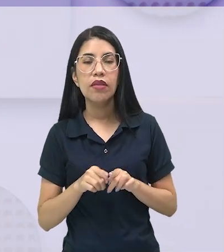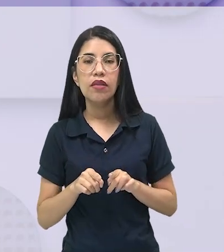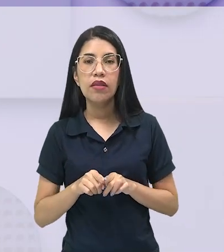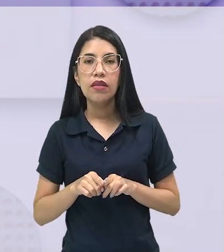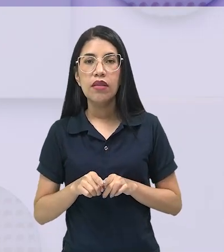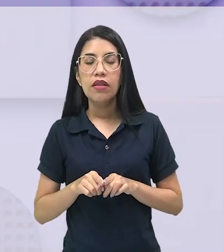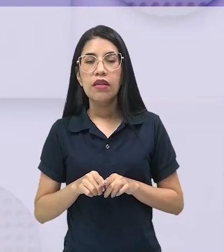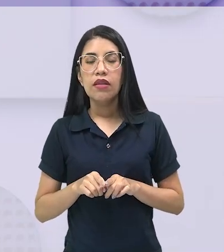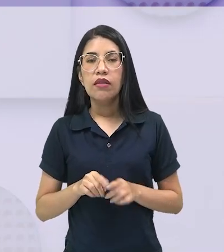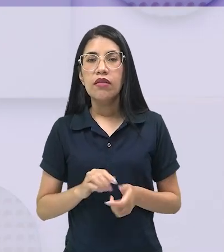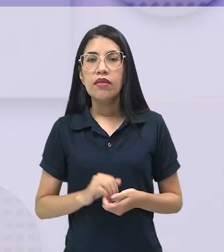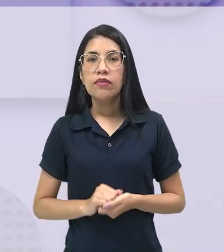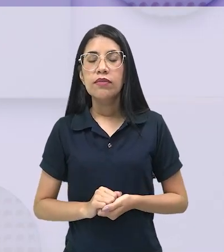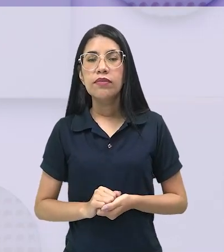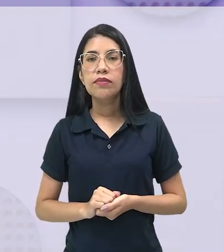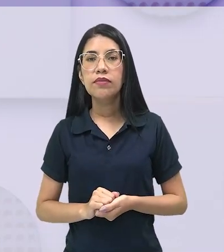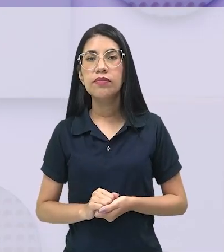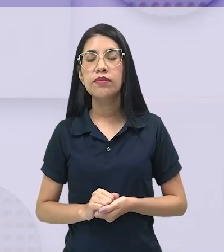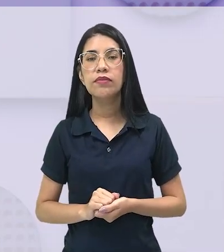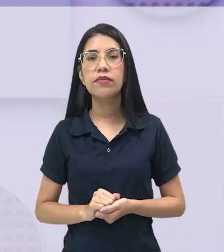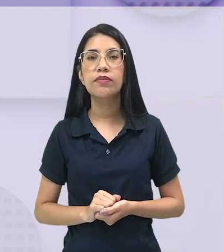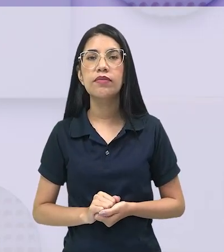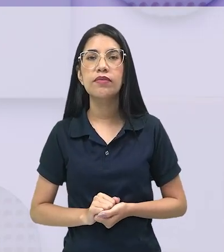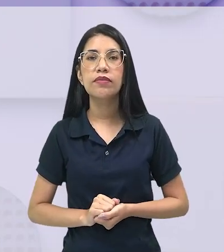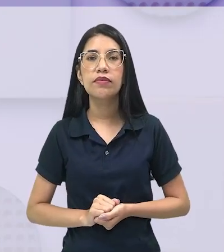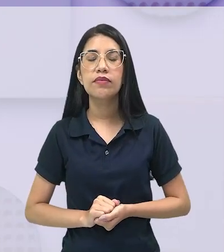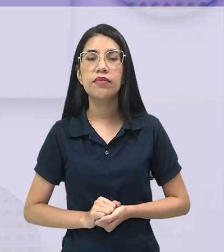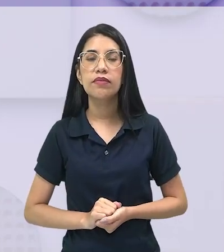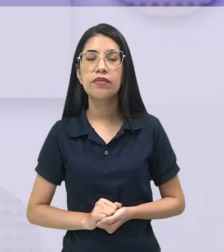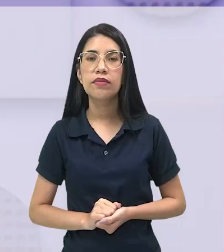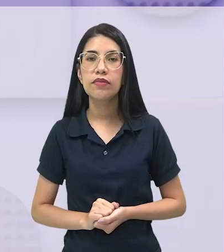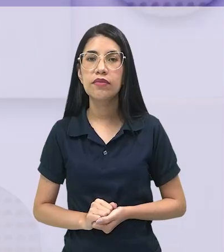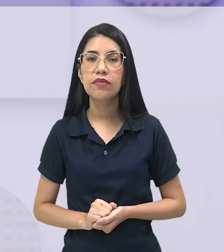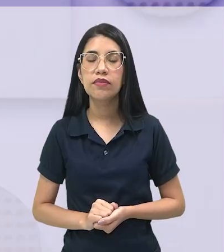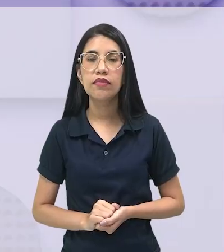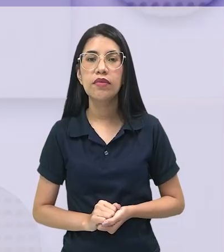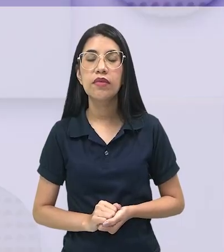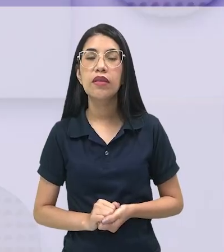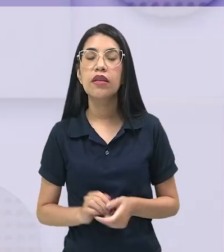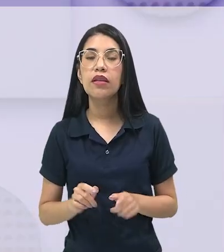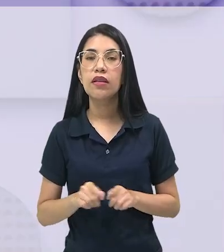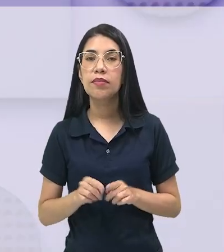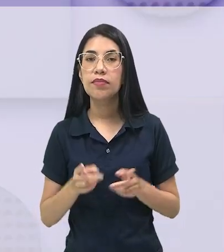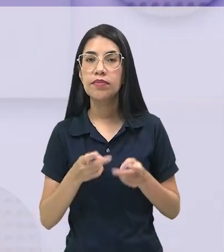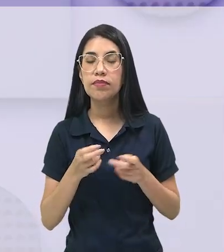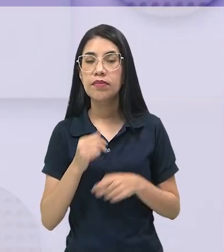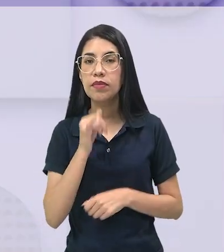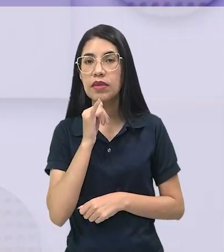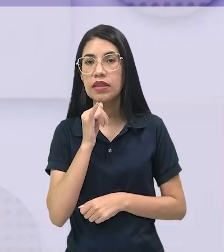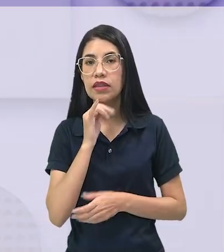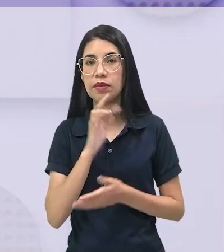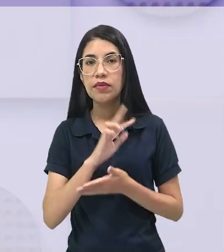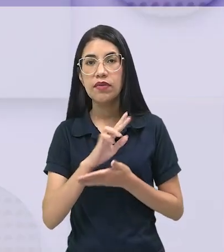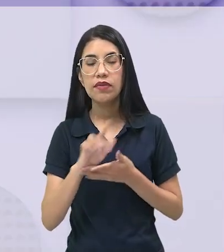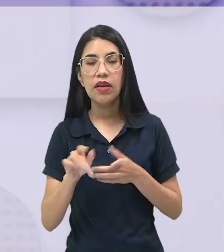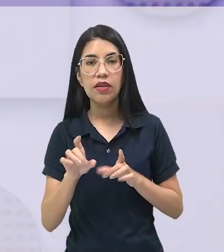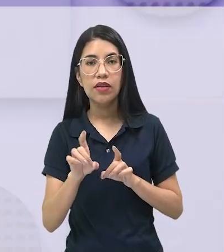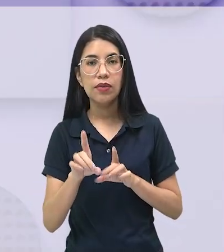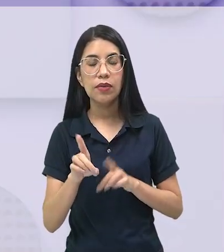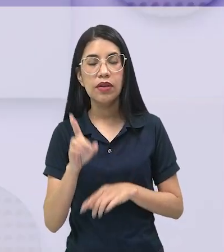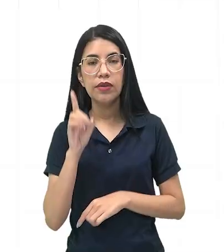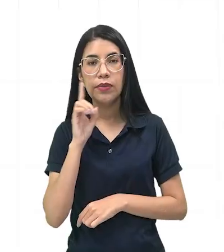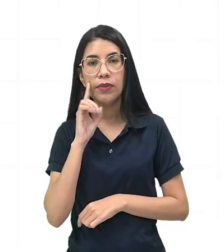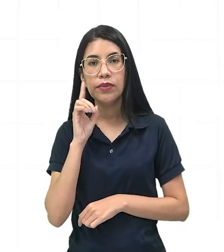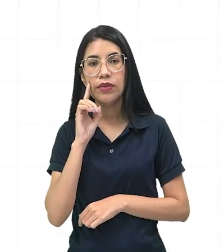humano com a morte, esse diálogo existencial. E aqui a gente vai ver alguns exemplos de doutrina no